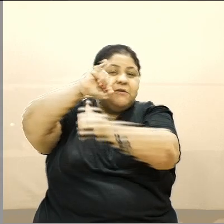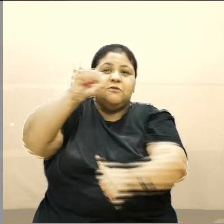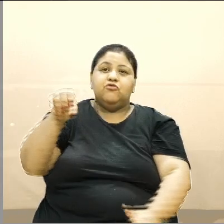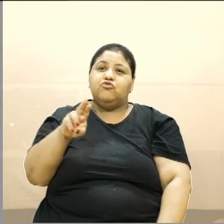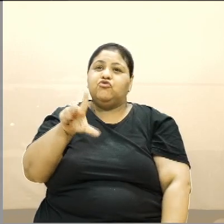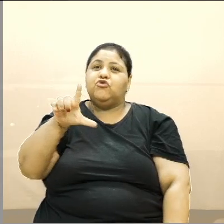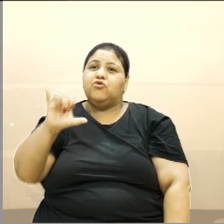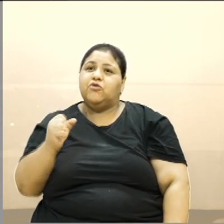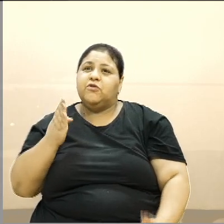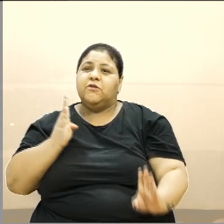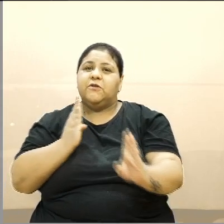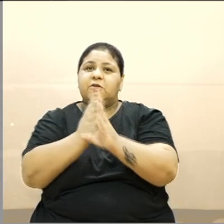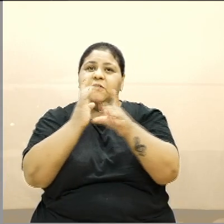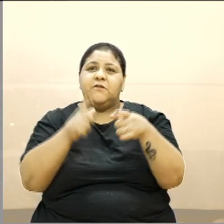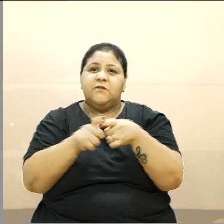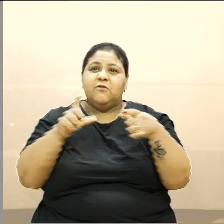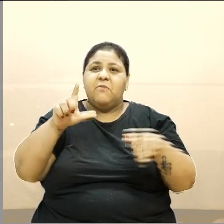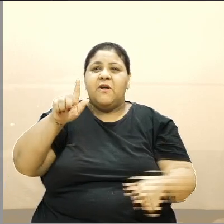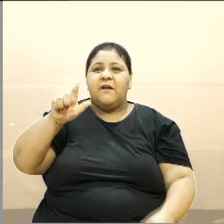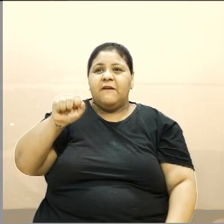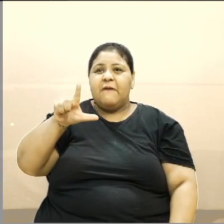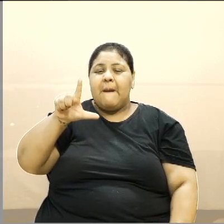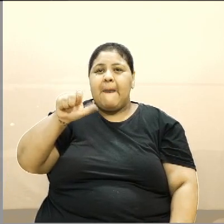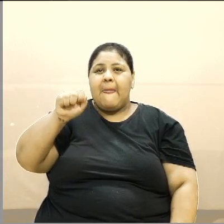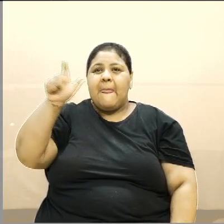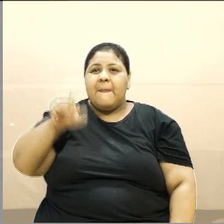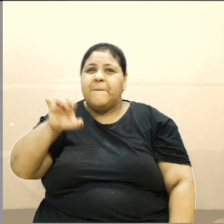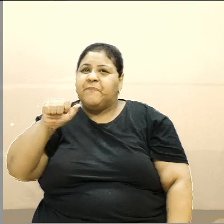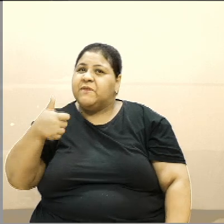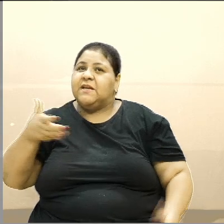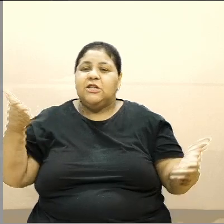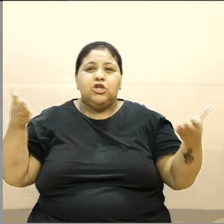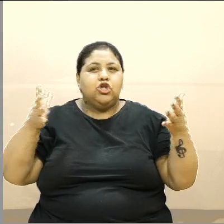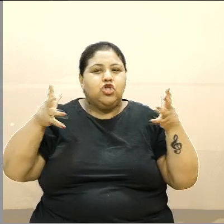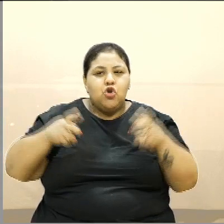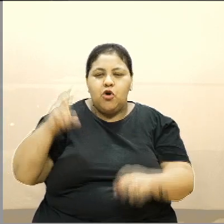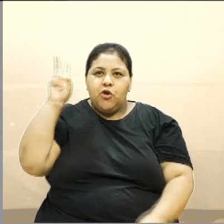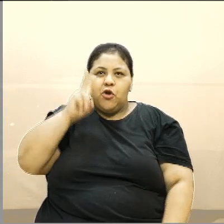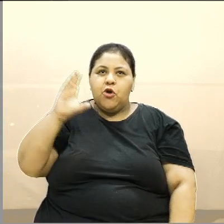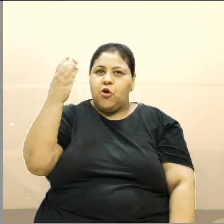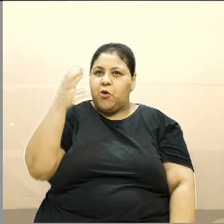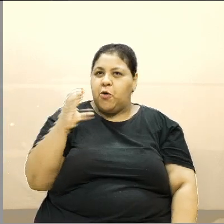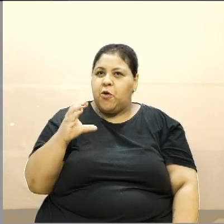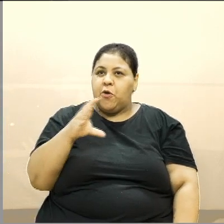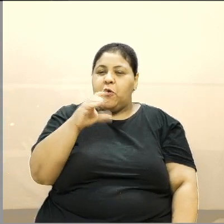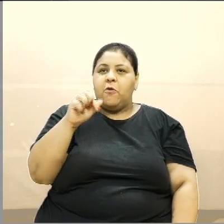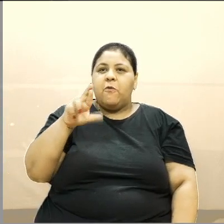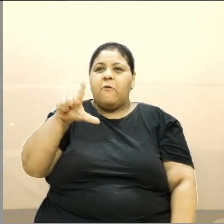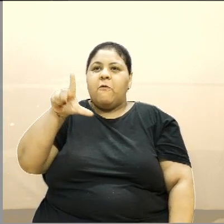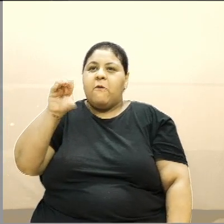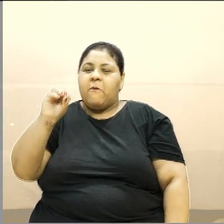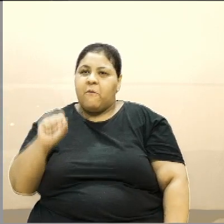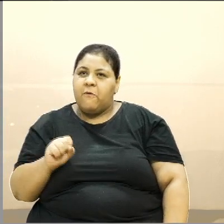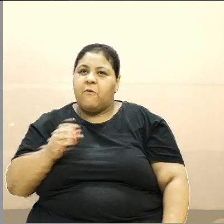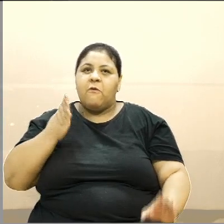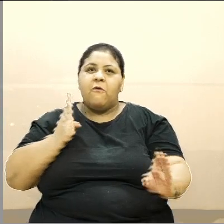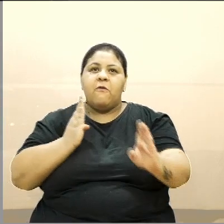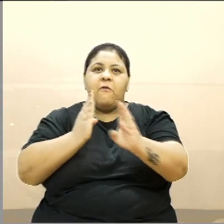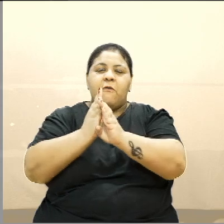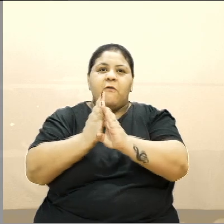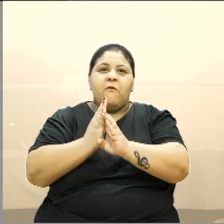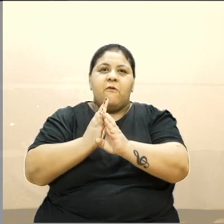Júlia de Mello, que descobriu a maior galáxia já conhecida em toda a história da ciência. O Carlos de Paz Araújo, que descobriu a